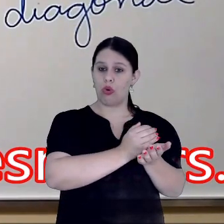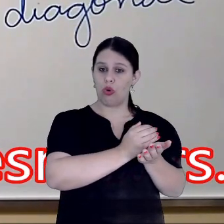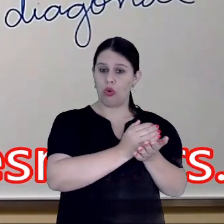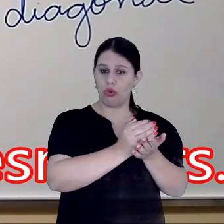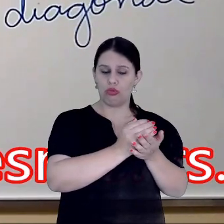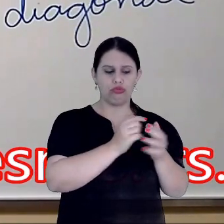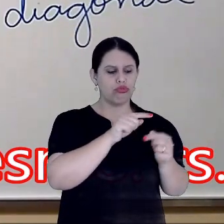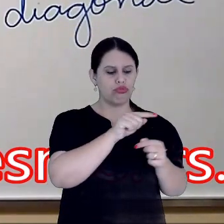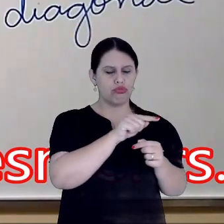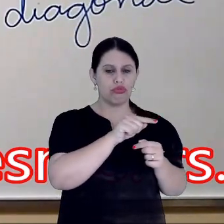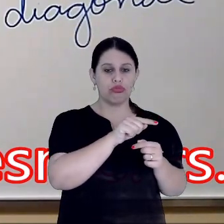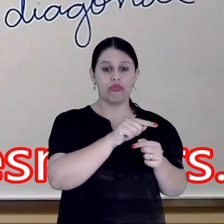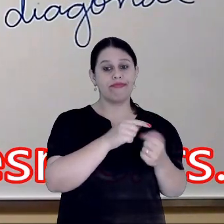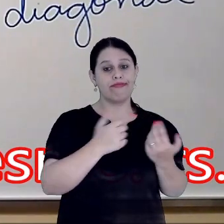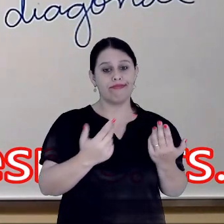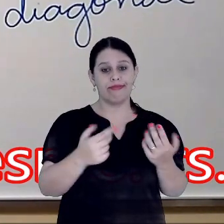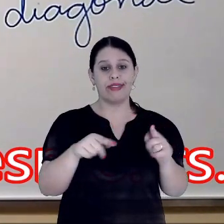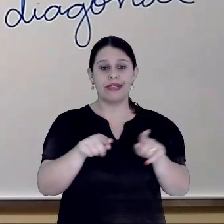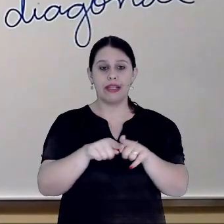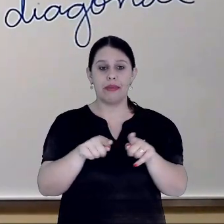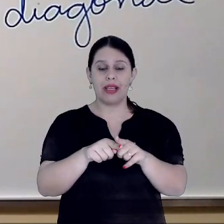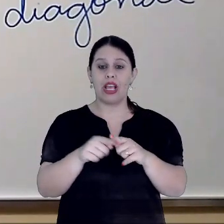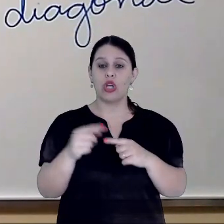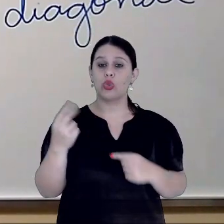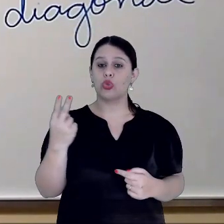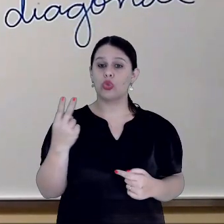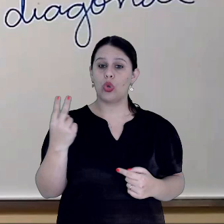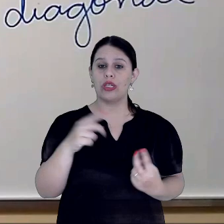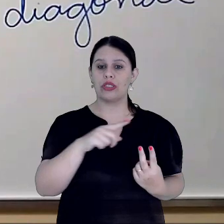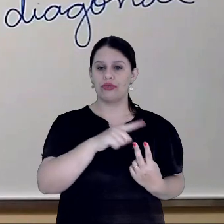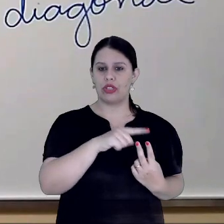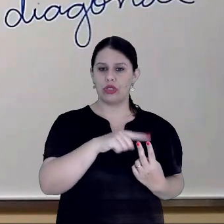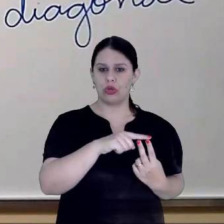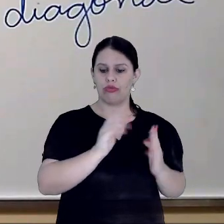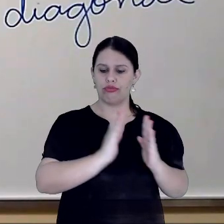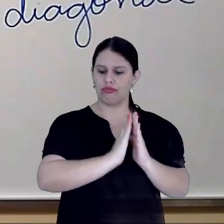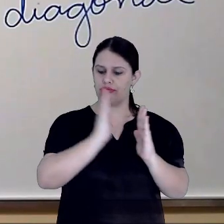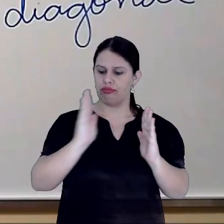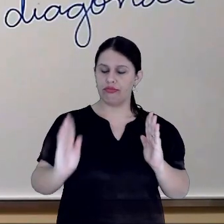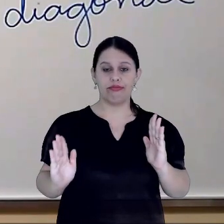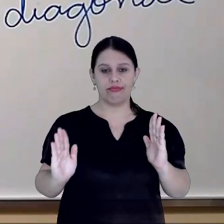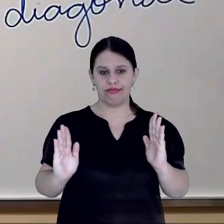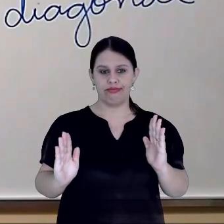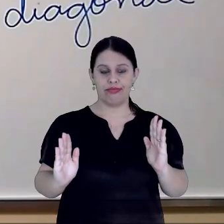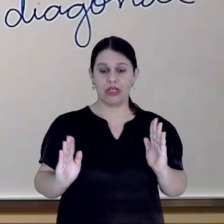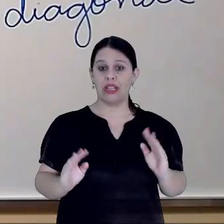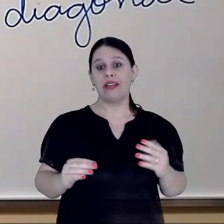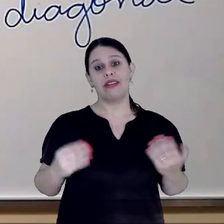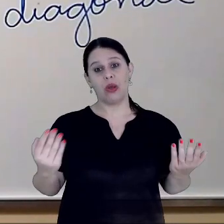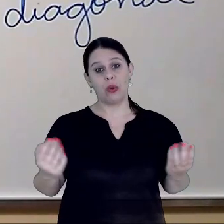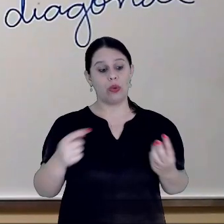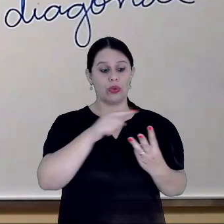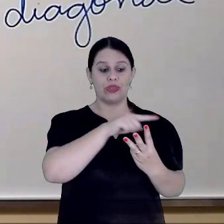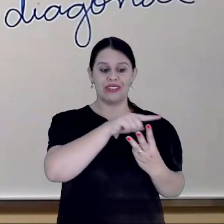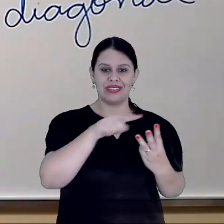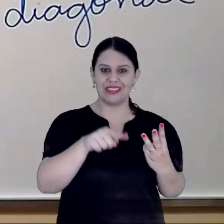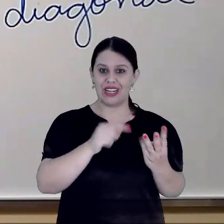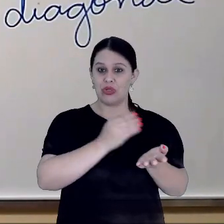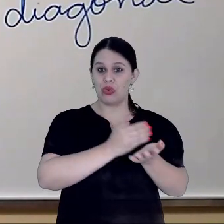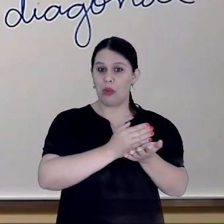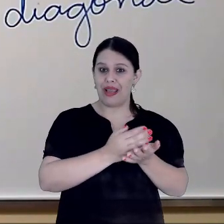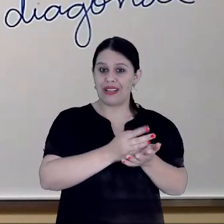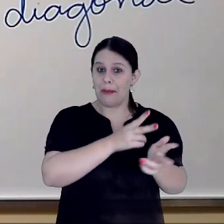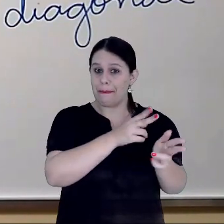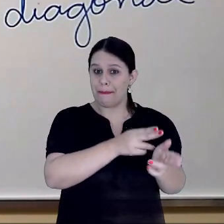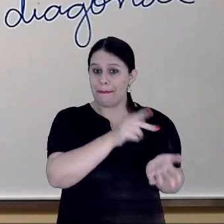origem coincidente com a dos dois vetores parcela, ou seja, os três têm origem no mesmo